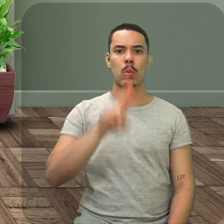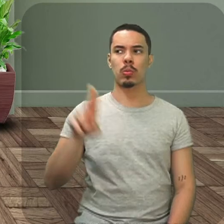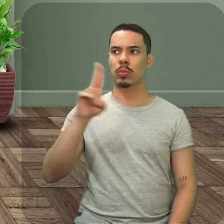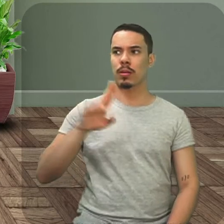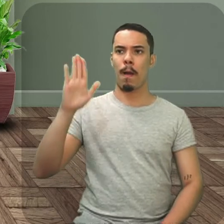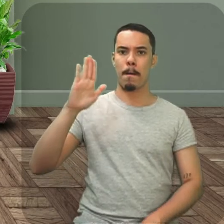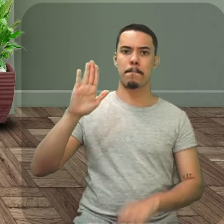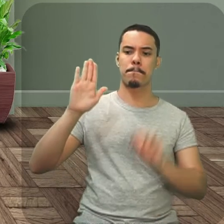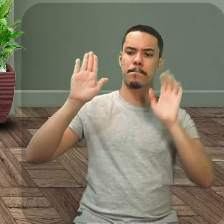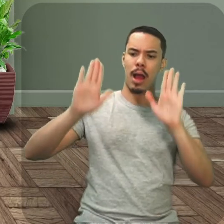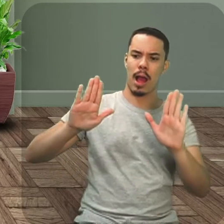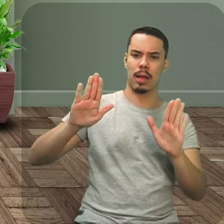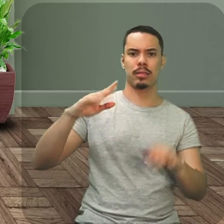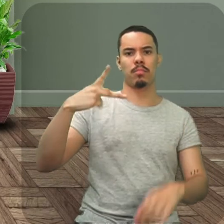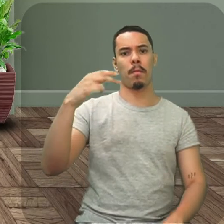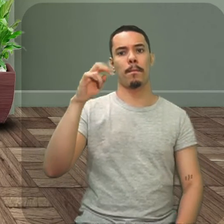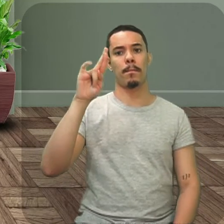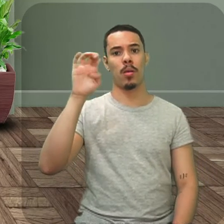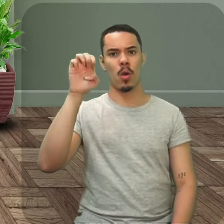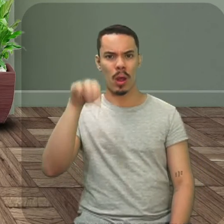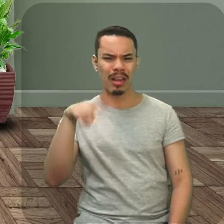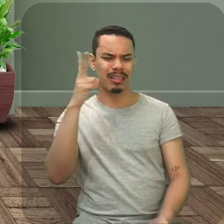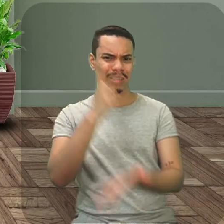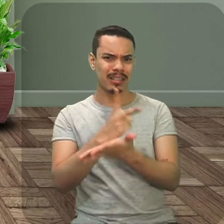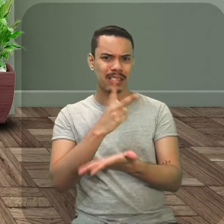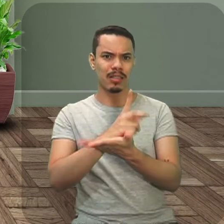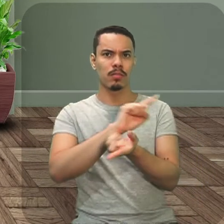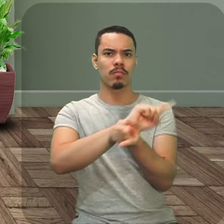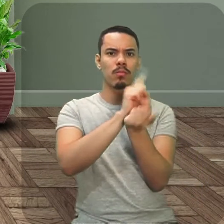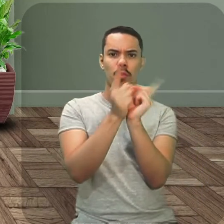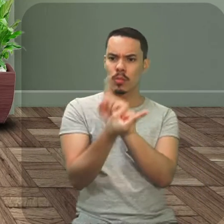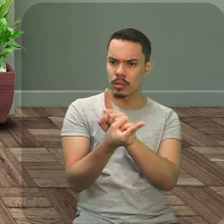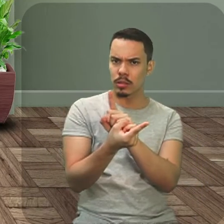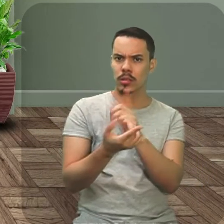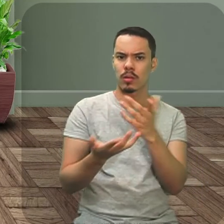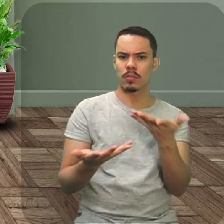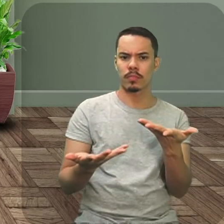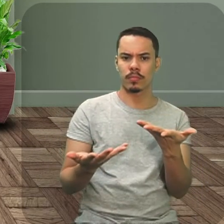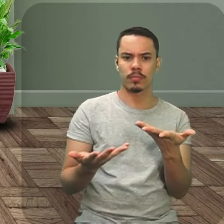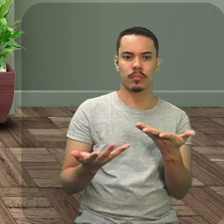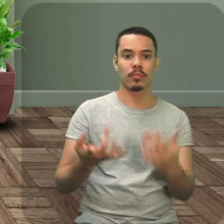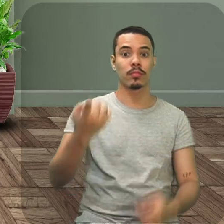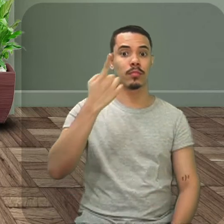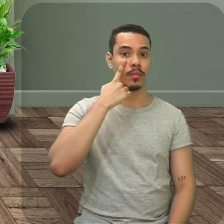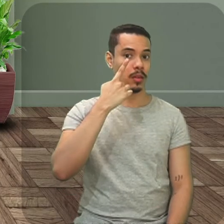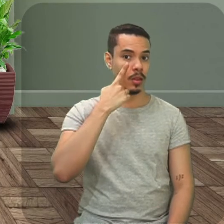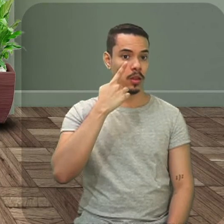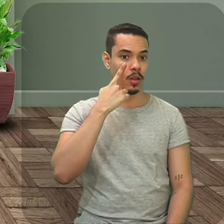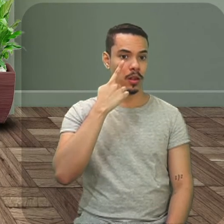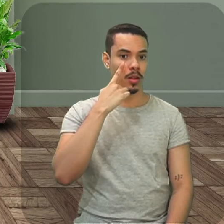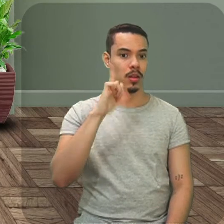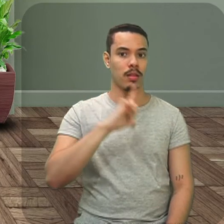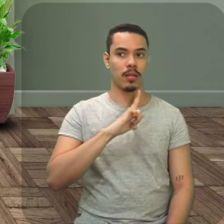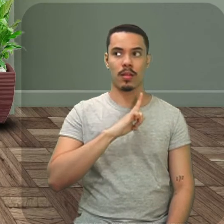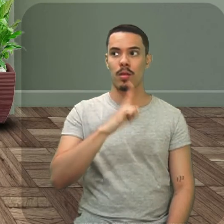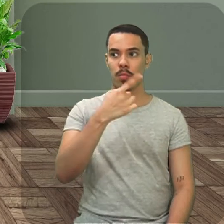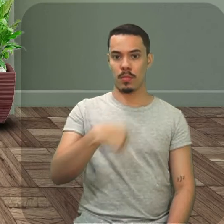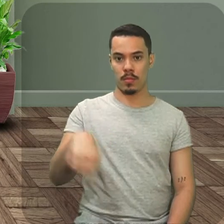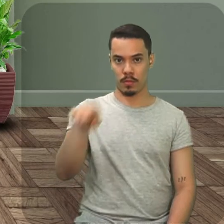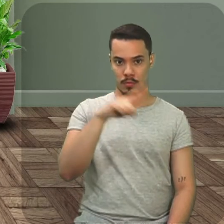mais ou porém sempre vai dar a ideia de oposição e olha só que eu trouxe para